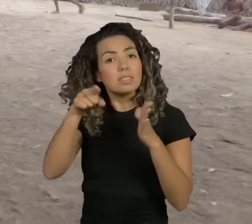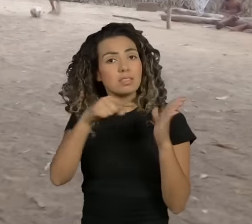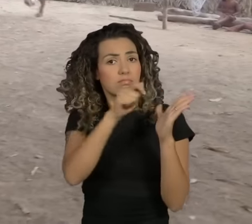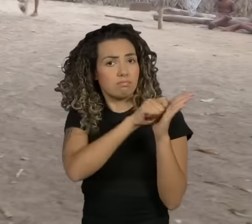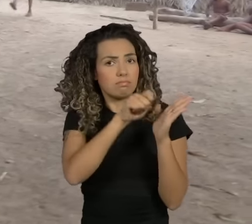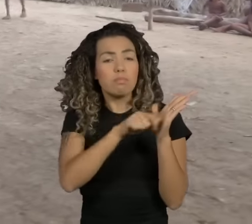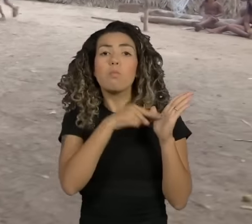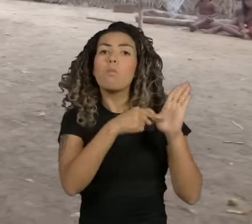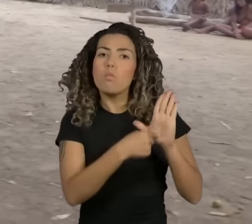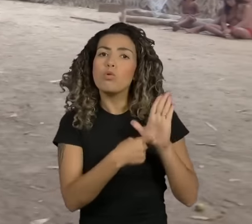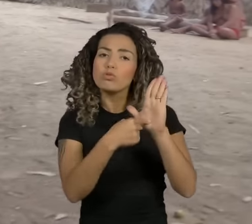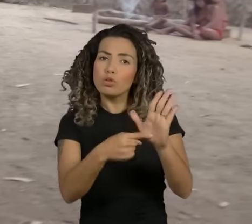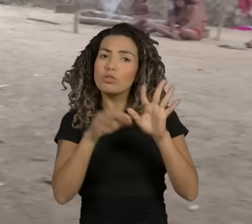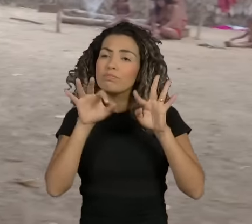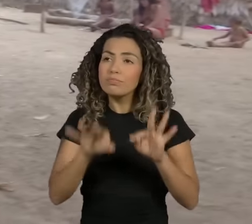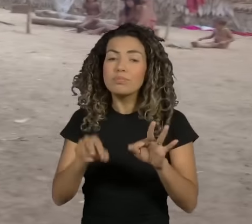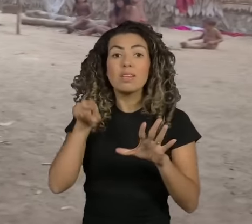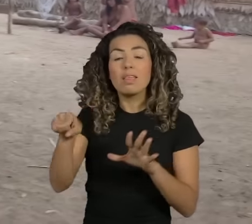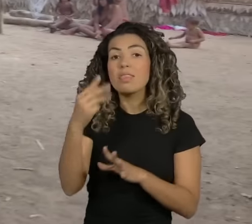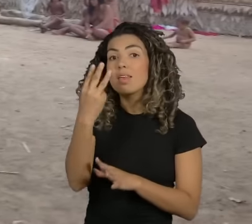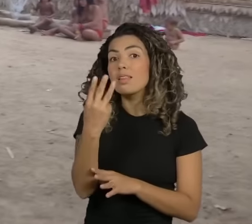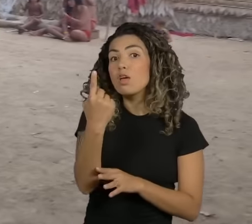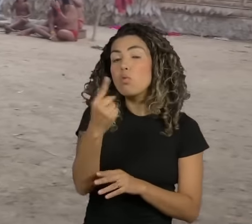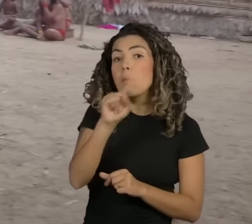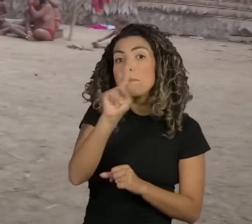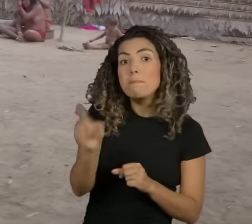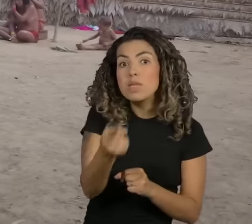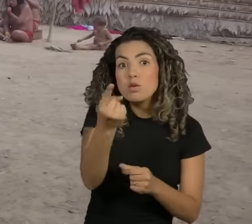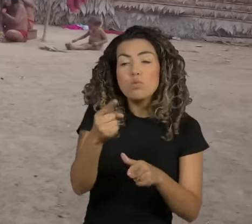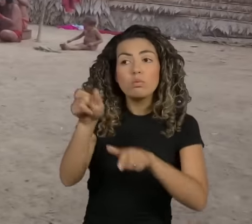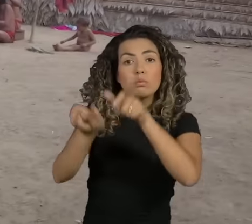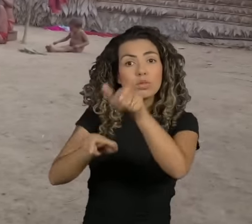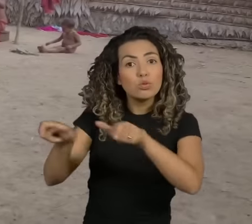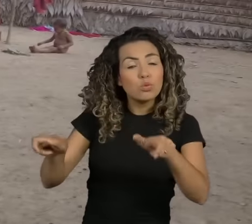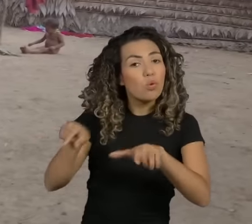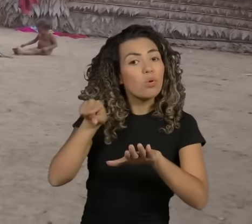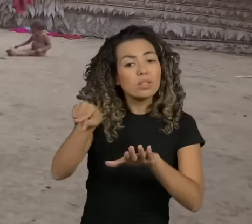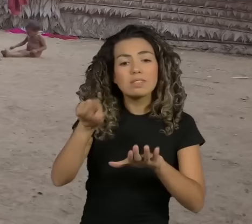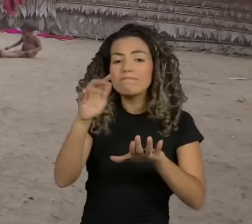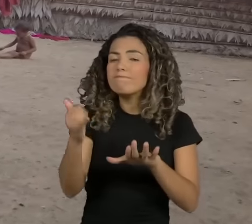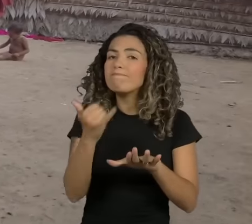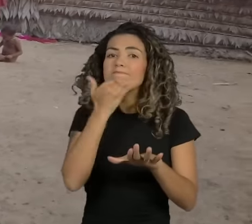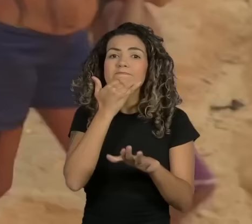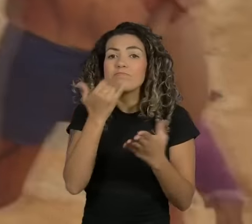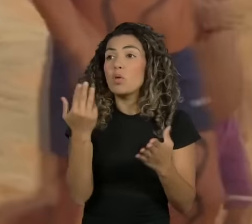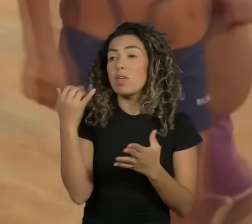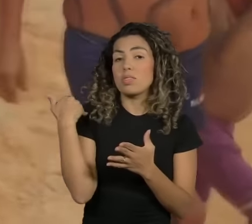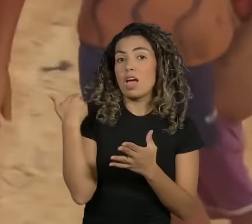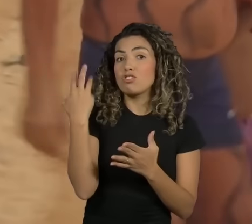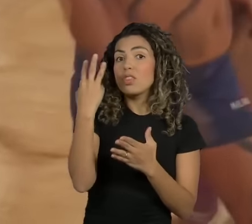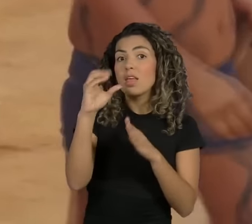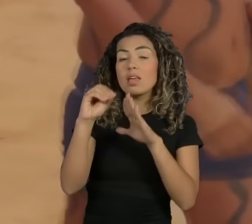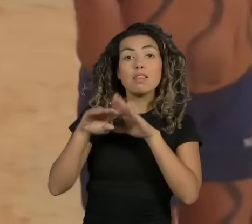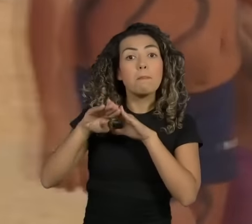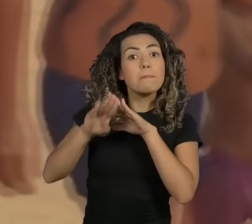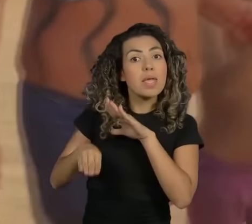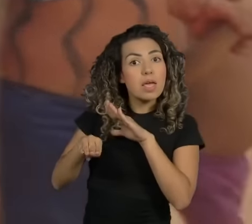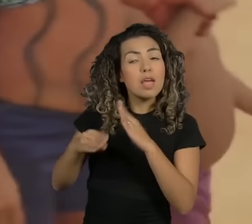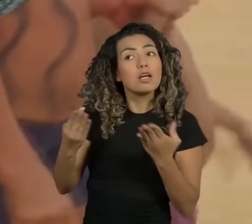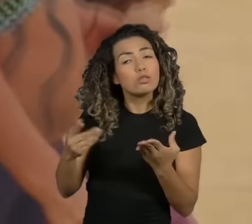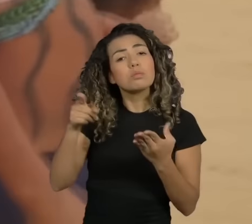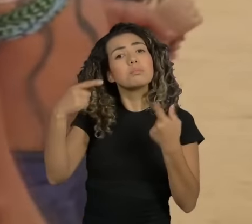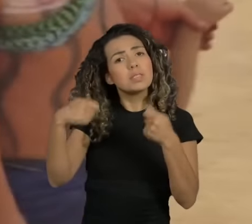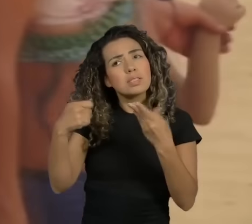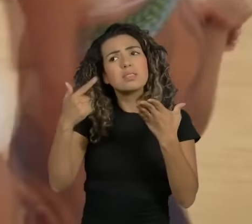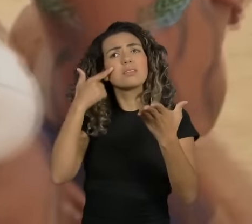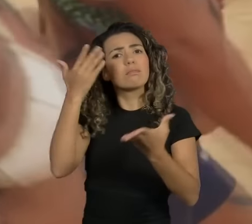dessa população, cerca de 31 mil pessoas, tem menos de 30 anos e que é preciso voltar o olhar